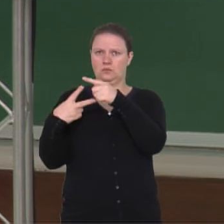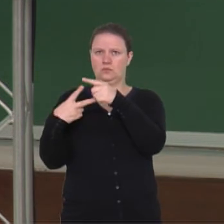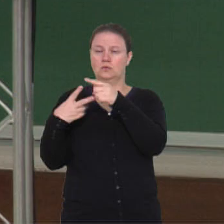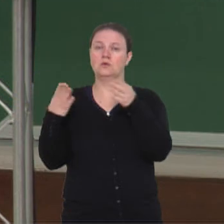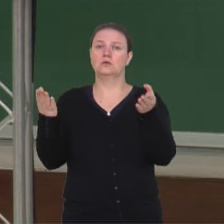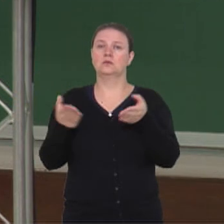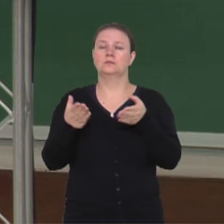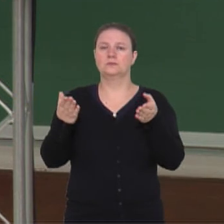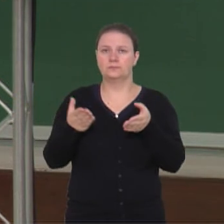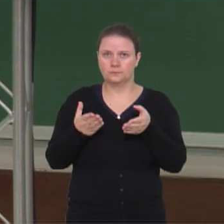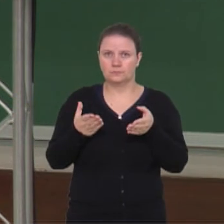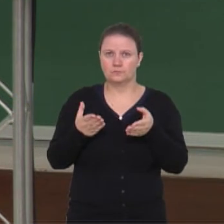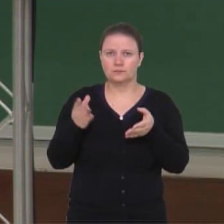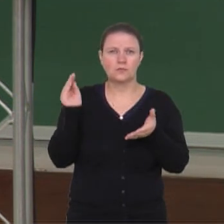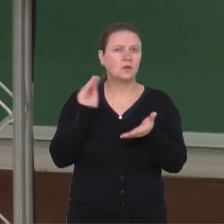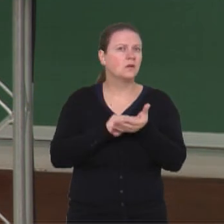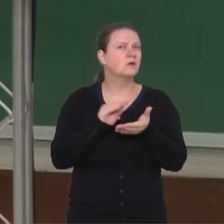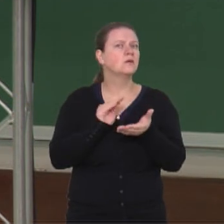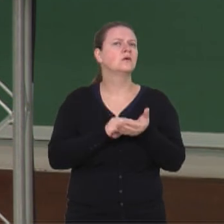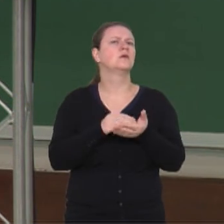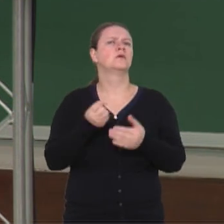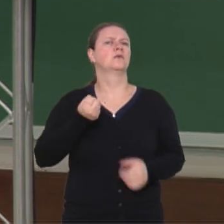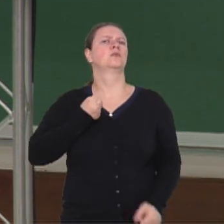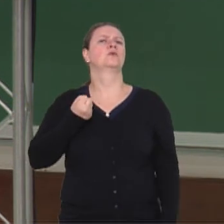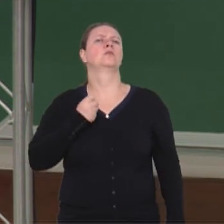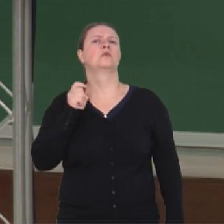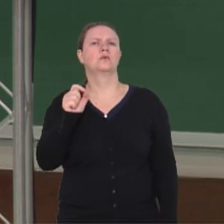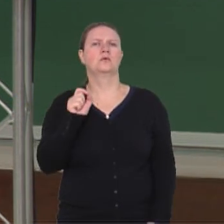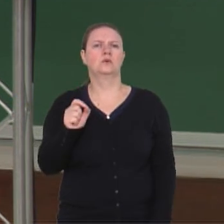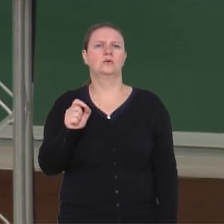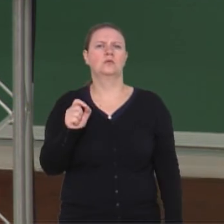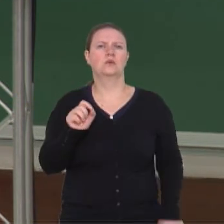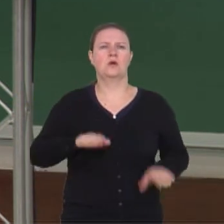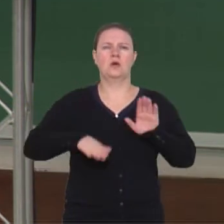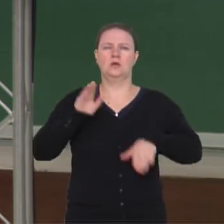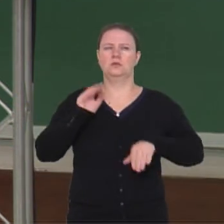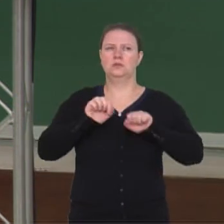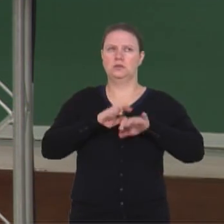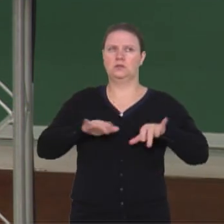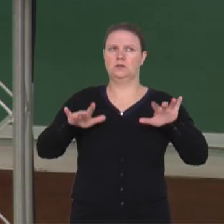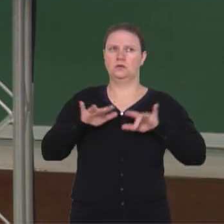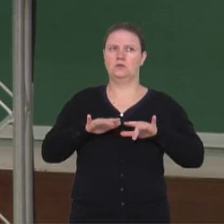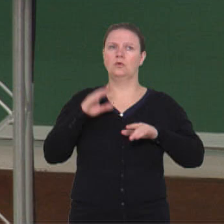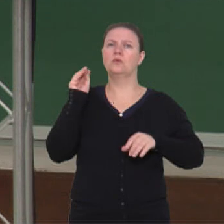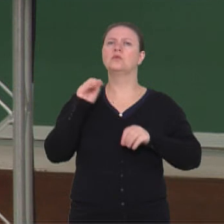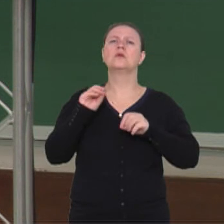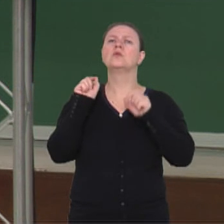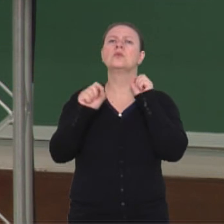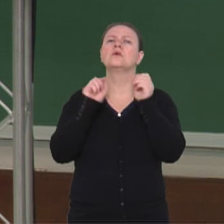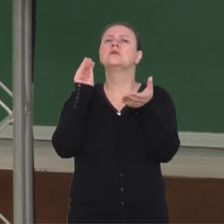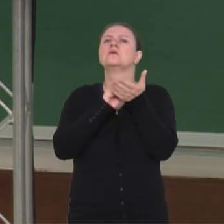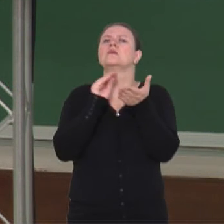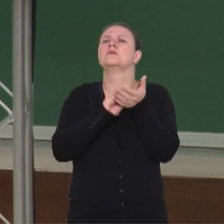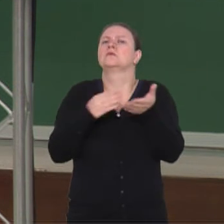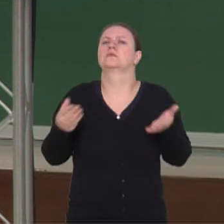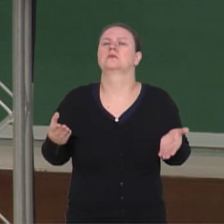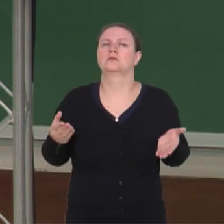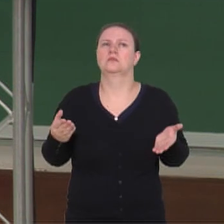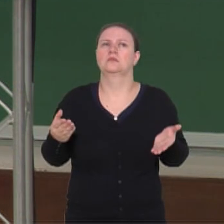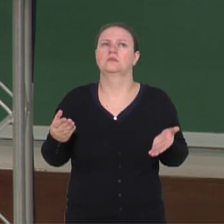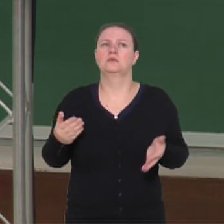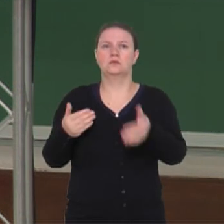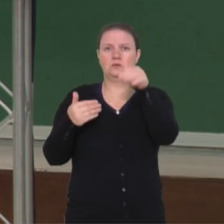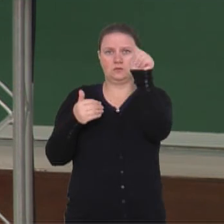desses dois termos, falta um cara aqui, ó. O professor às vezes digita e come bola, ó. Quem que é o coeficiente dominante aqui mesmo? É